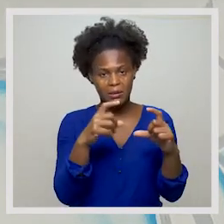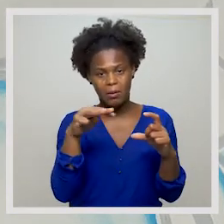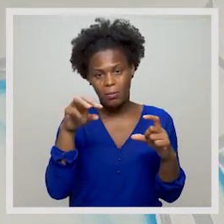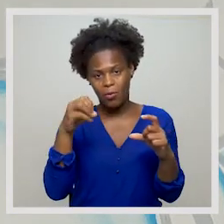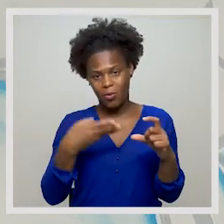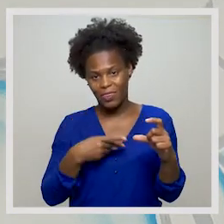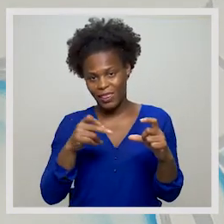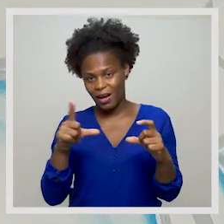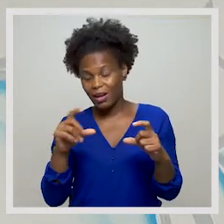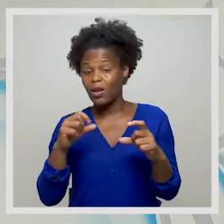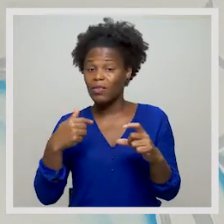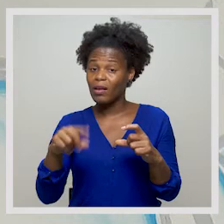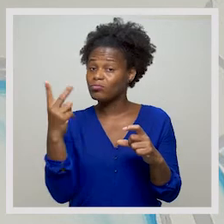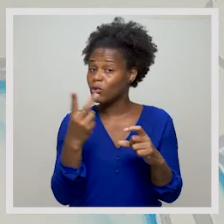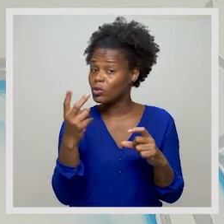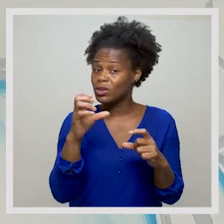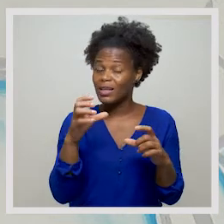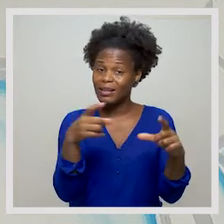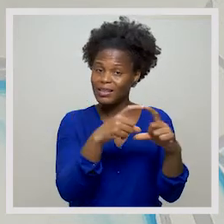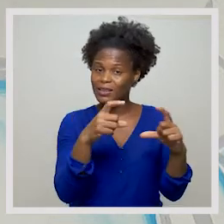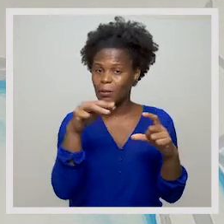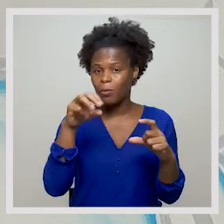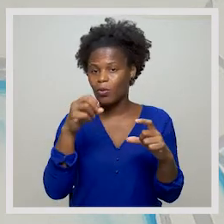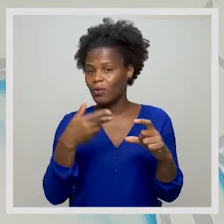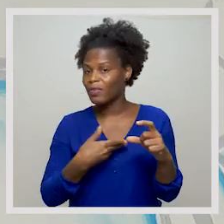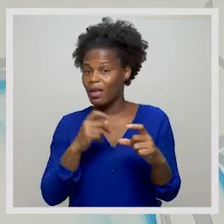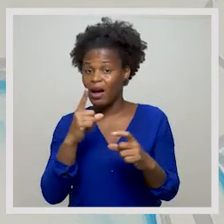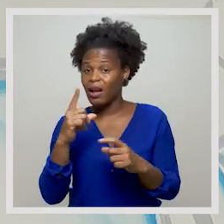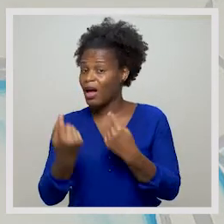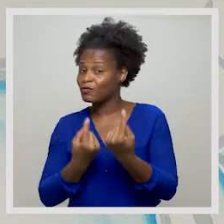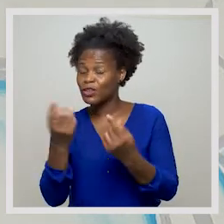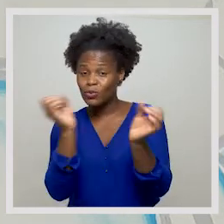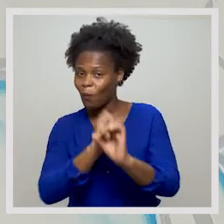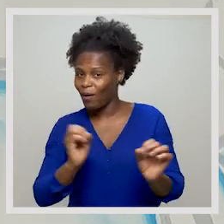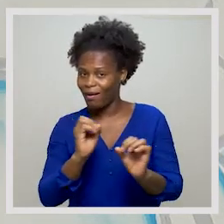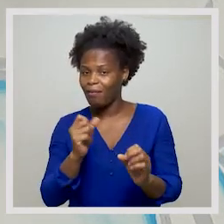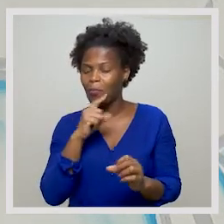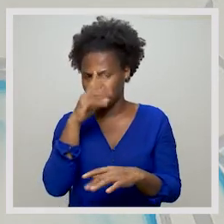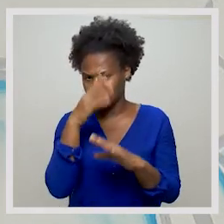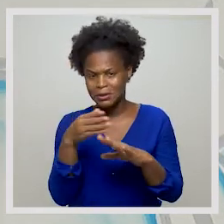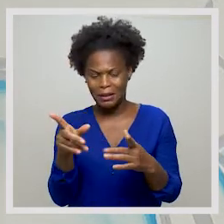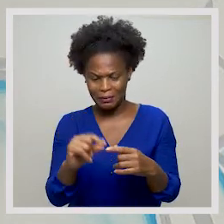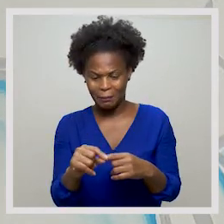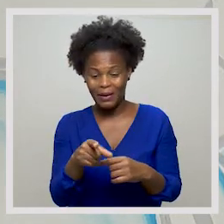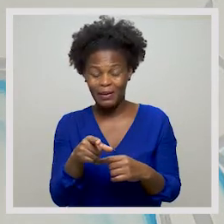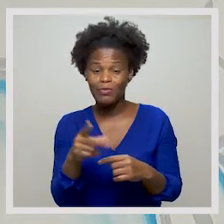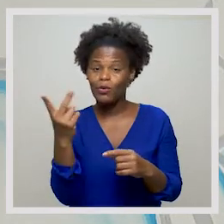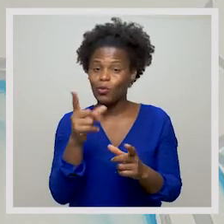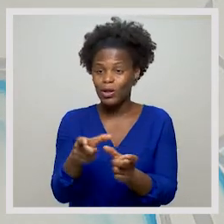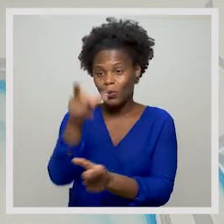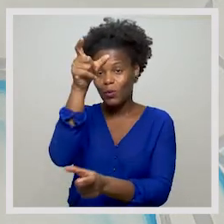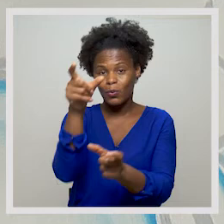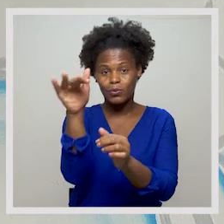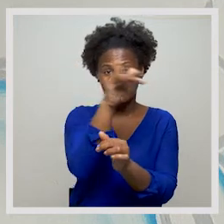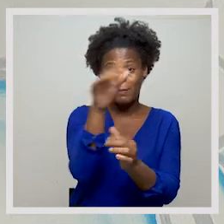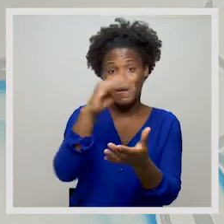ou às vezes há situações em que não há moda, então não existe classe modal. Pode acontecer isso, tá bom? Então, essas duas classes são as